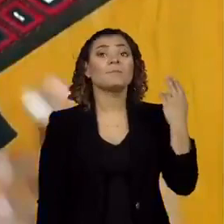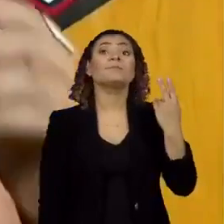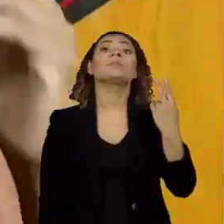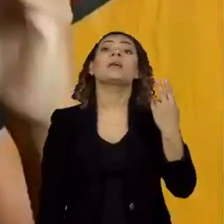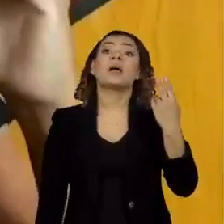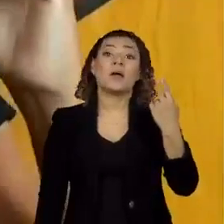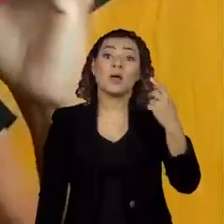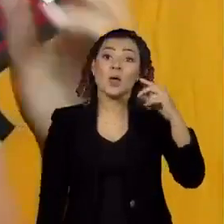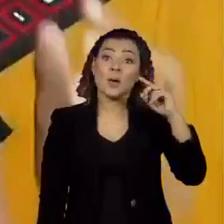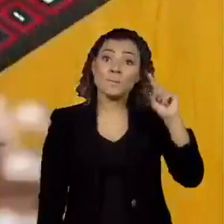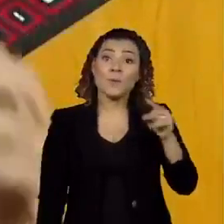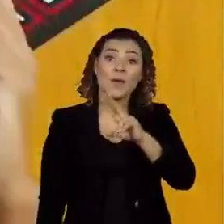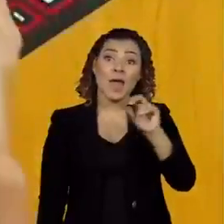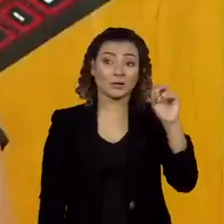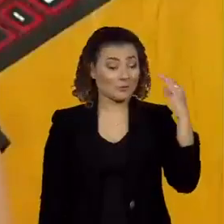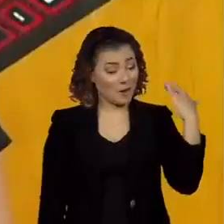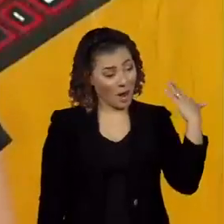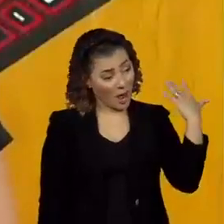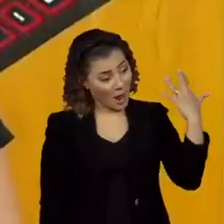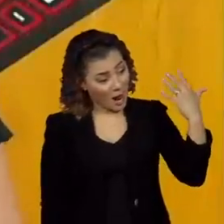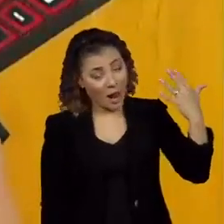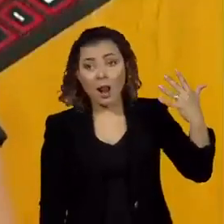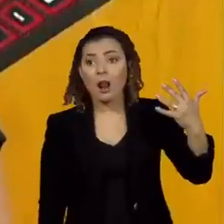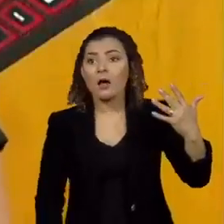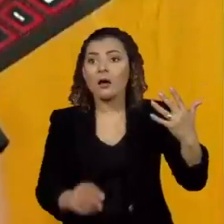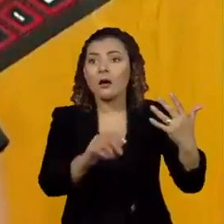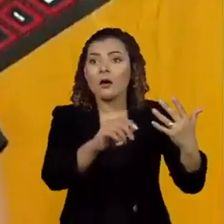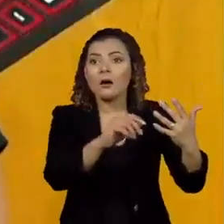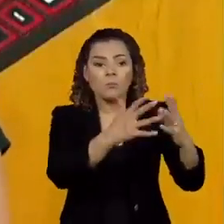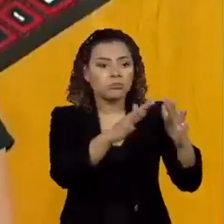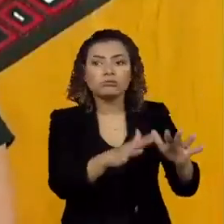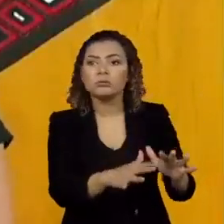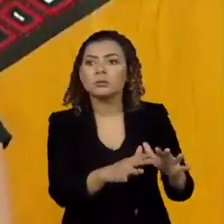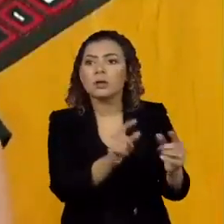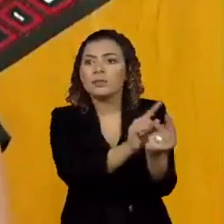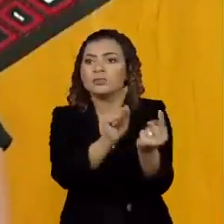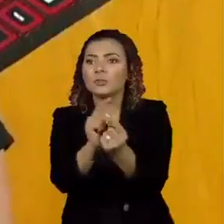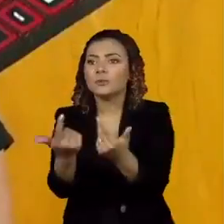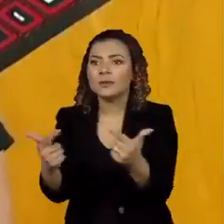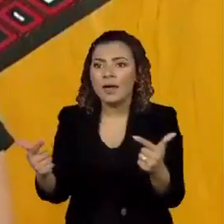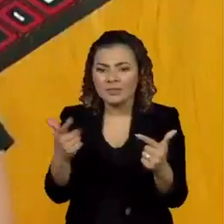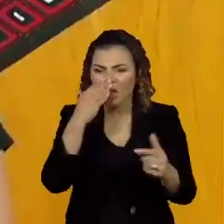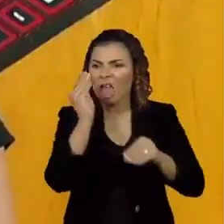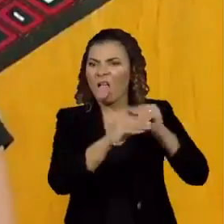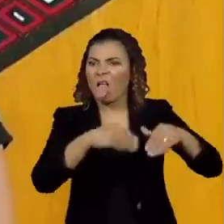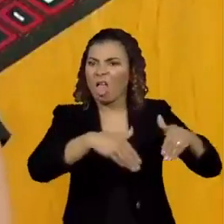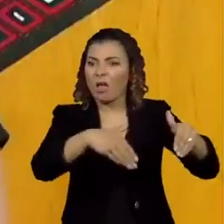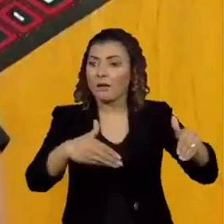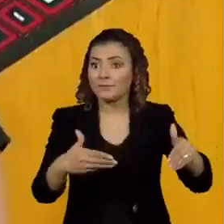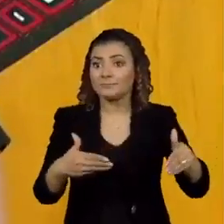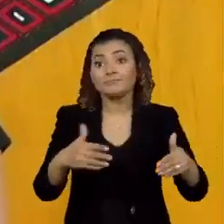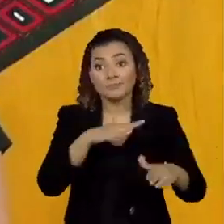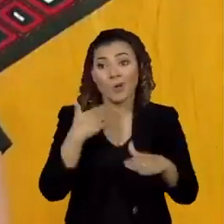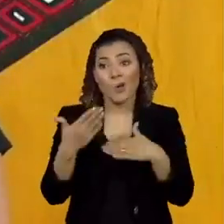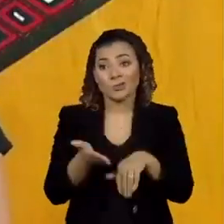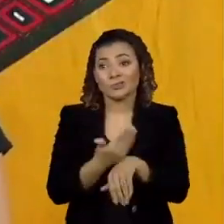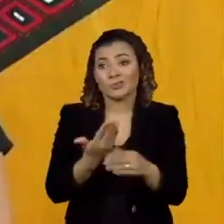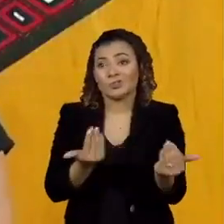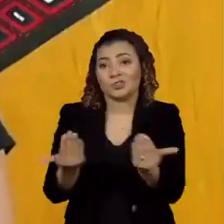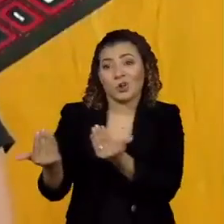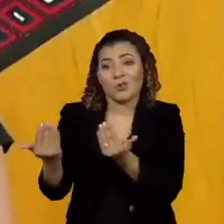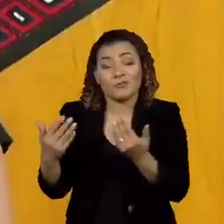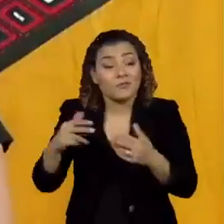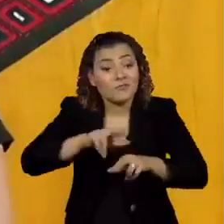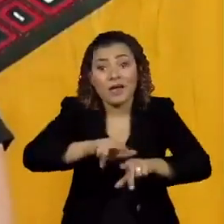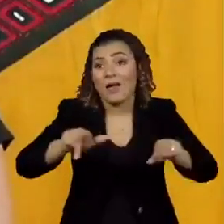2500, uma experiência de desassistência, de negligência e de descaso, não é? E de morte precoce, muita